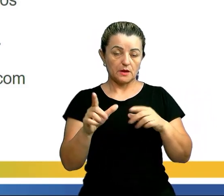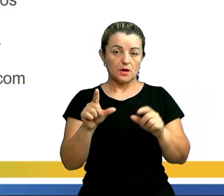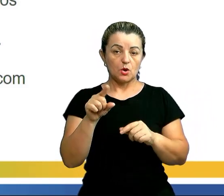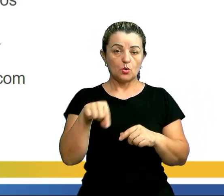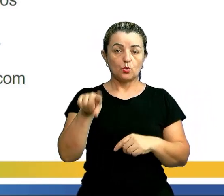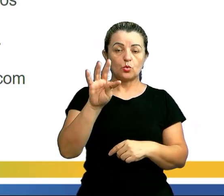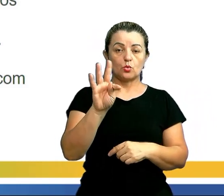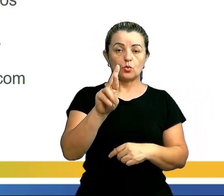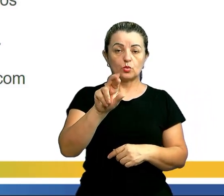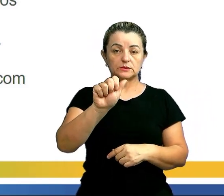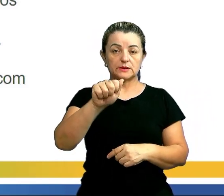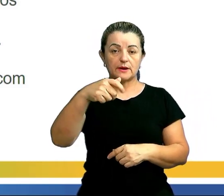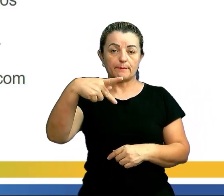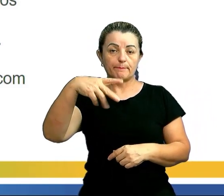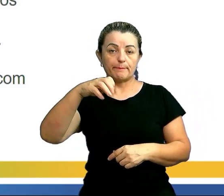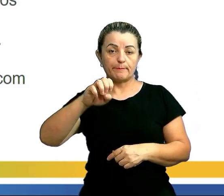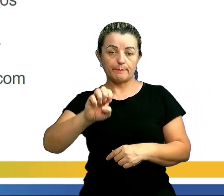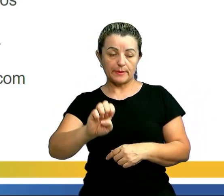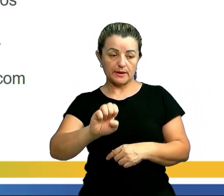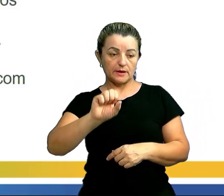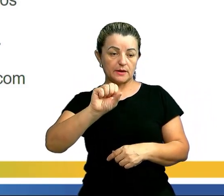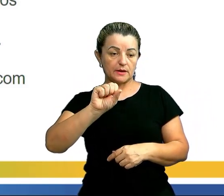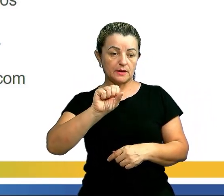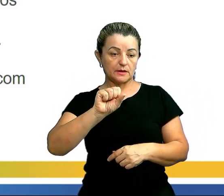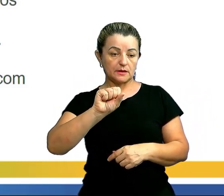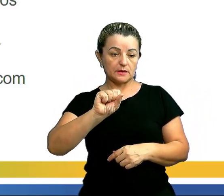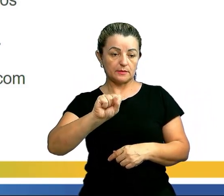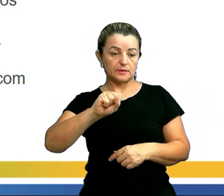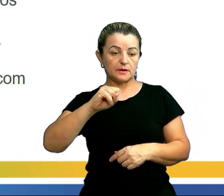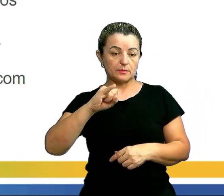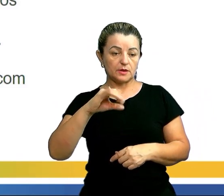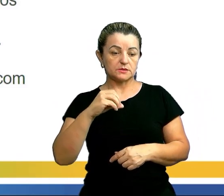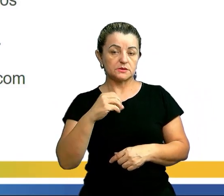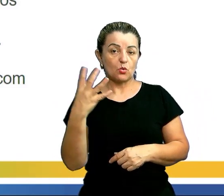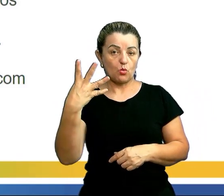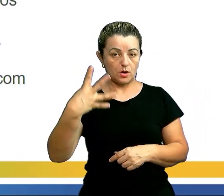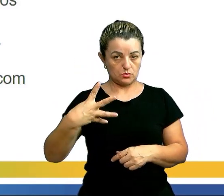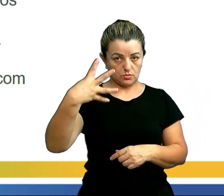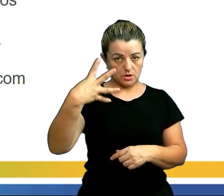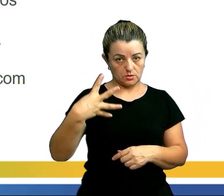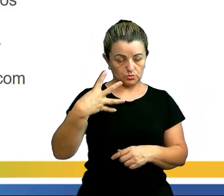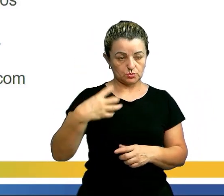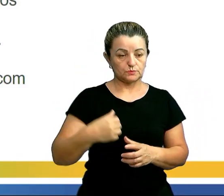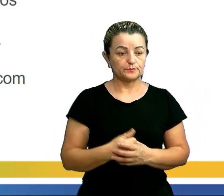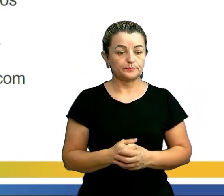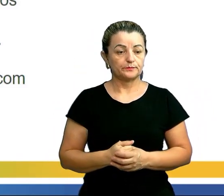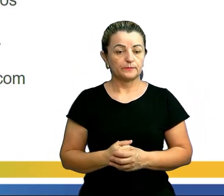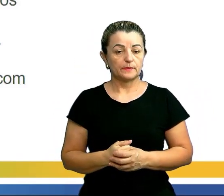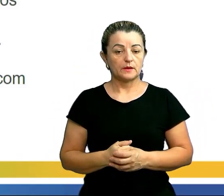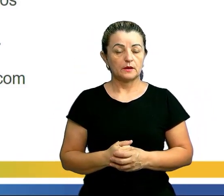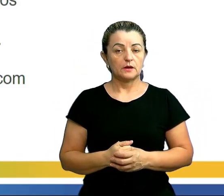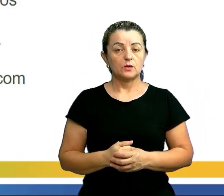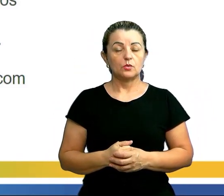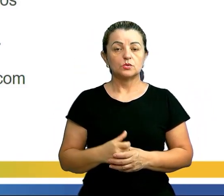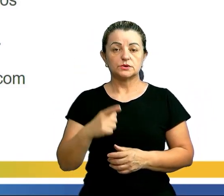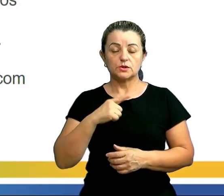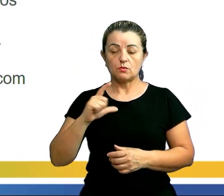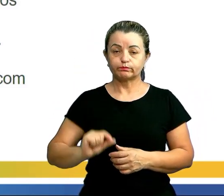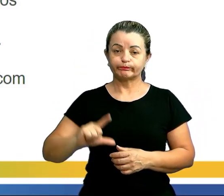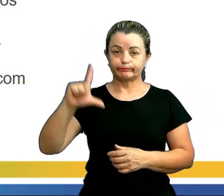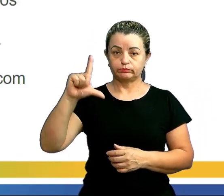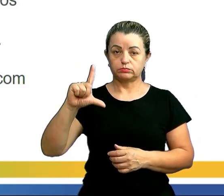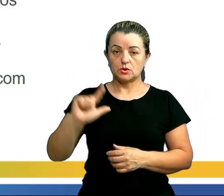é também um quadrilátero notável, com dois lados e bases paralelas, tá ok? E onde uma é maior e a